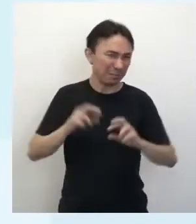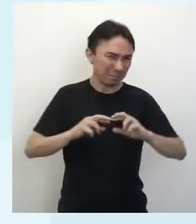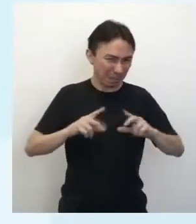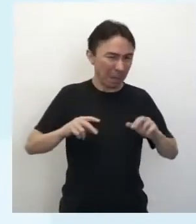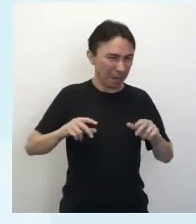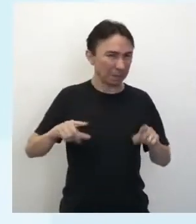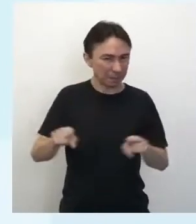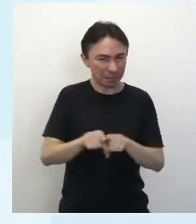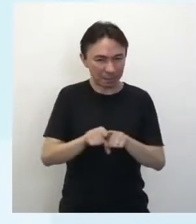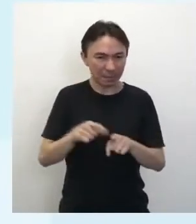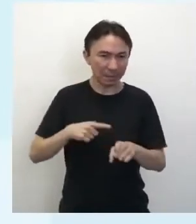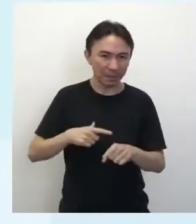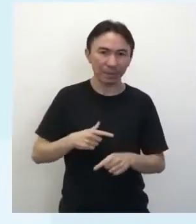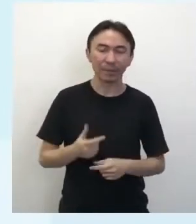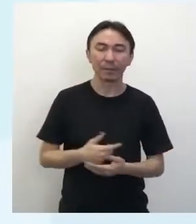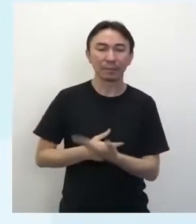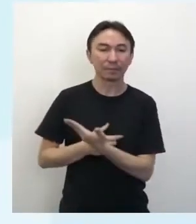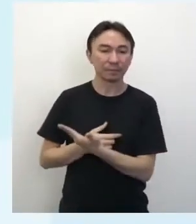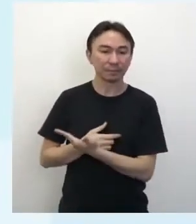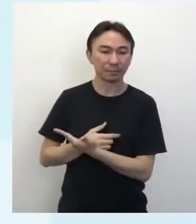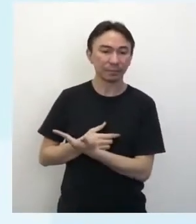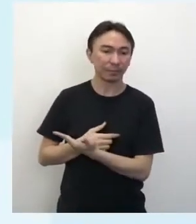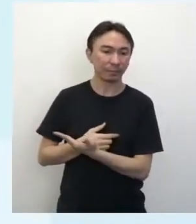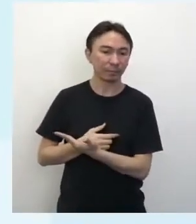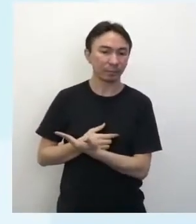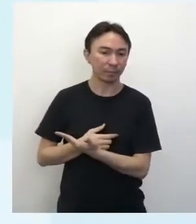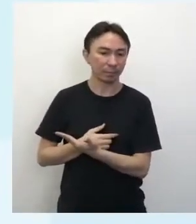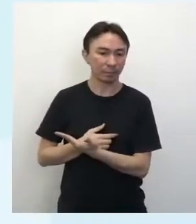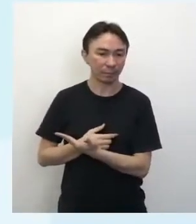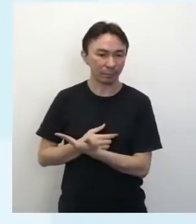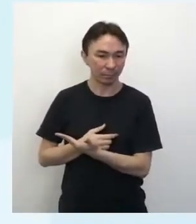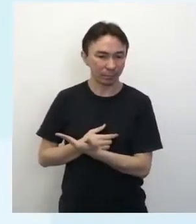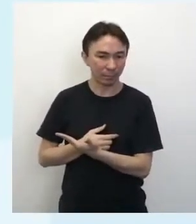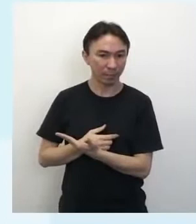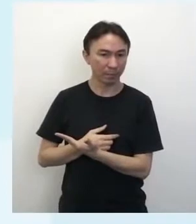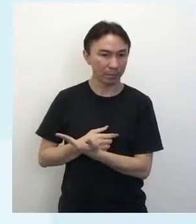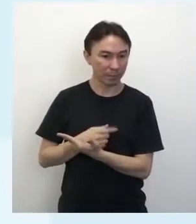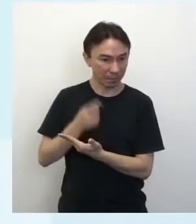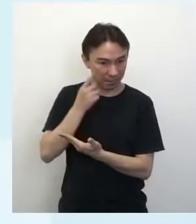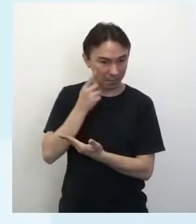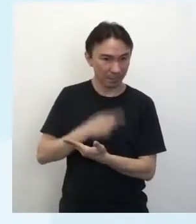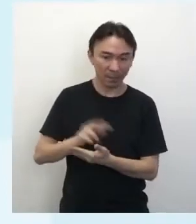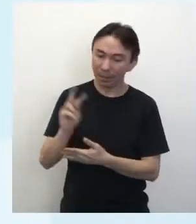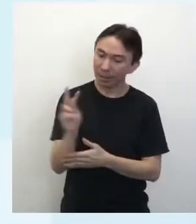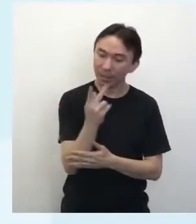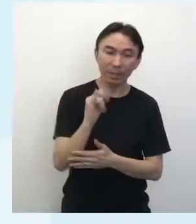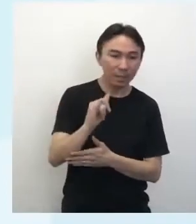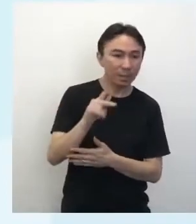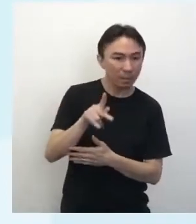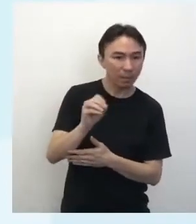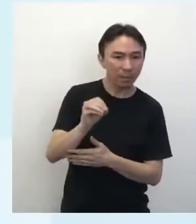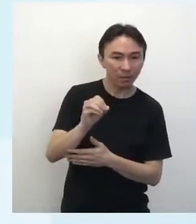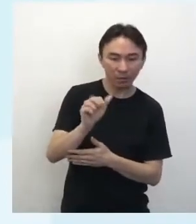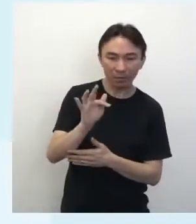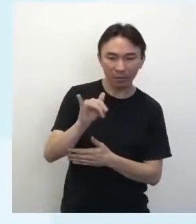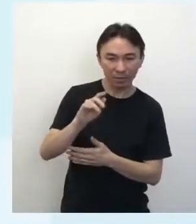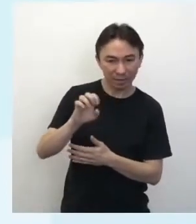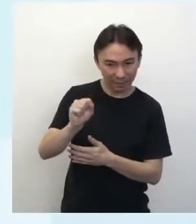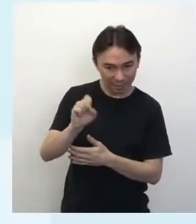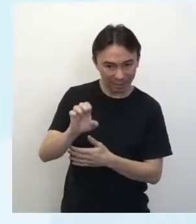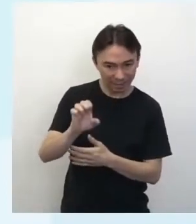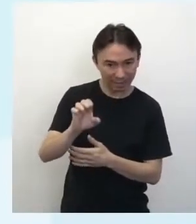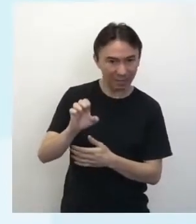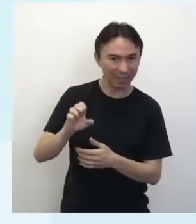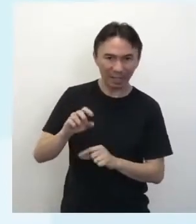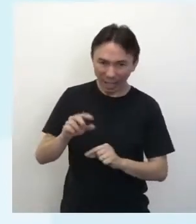etc. Então, olha só, você vai ter a glândula hipófise, que é o número 2 aí, essa aí é considerada a glândula mestra